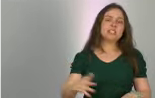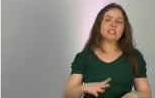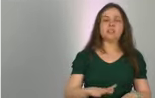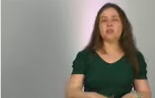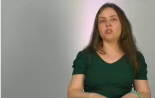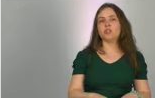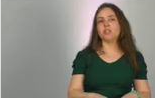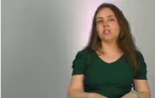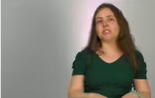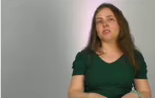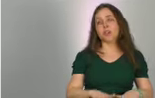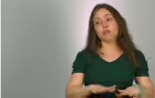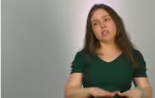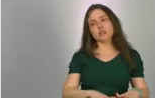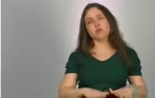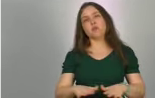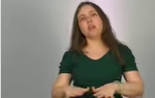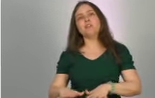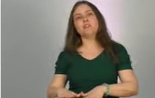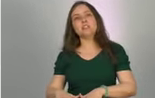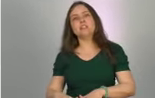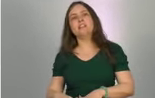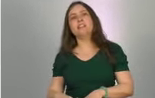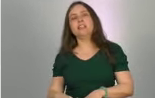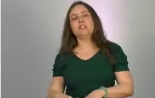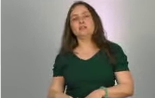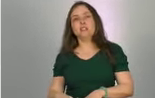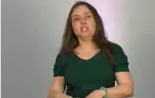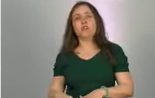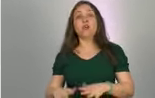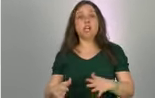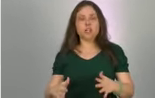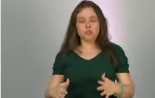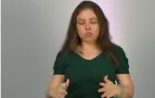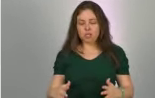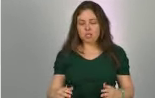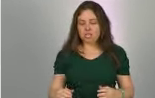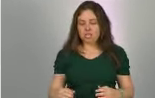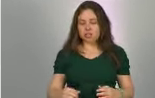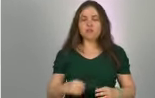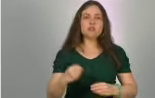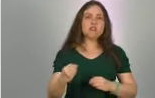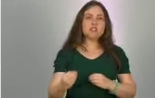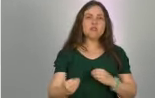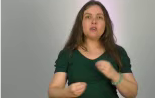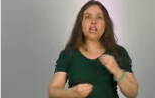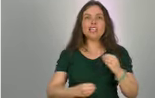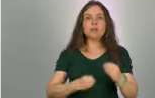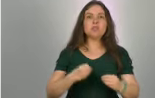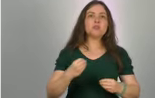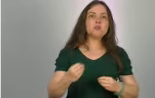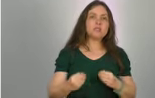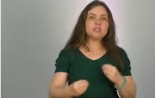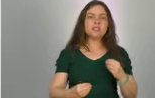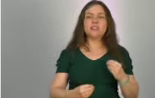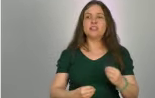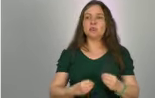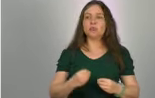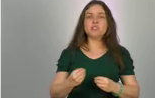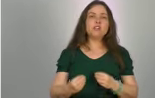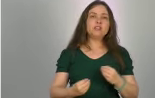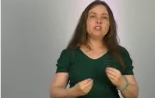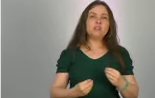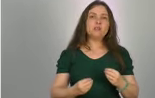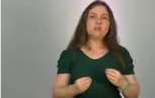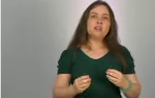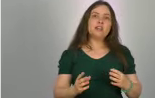ser que esse sistema de editoração que é voltado para uma revista eletrônica corrente e nós fomos fazendo adaptações